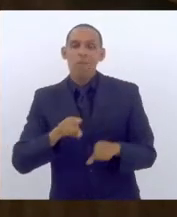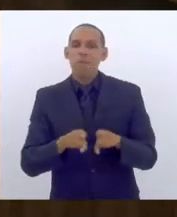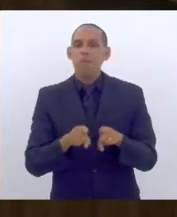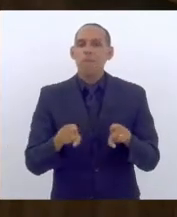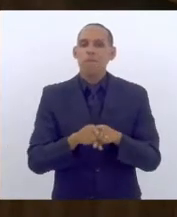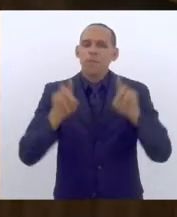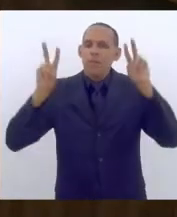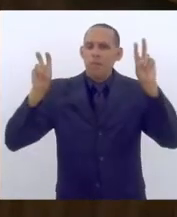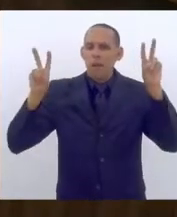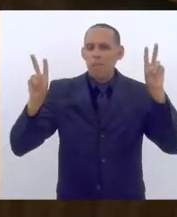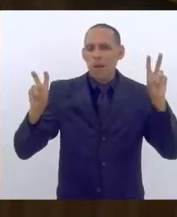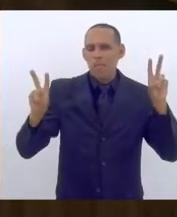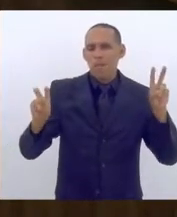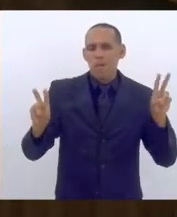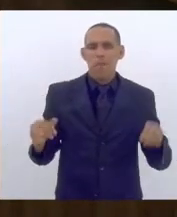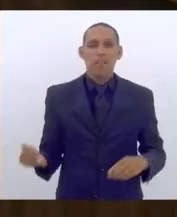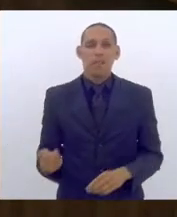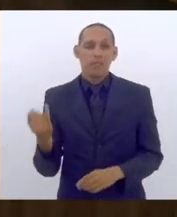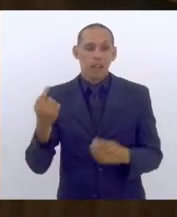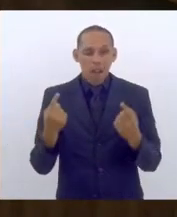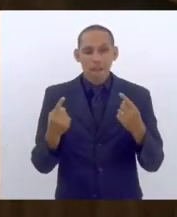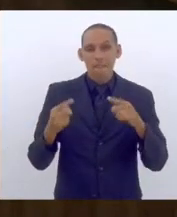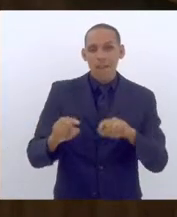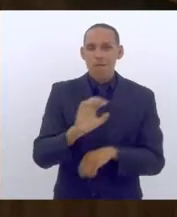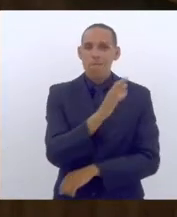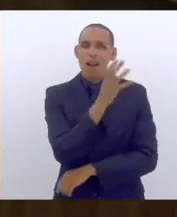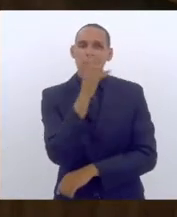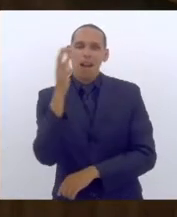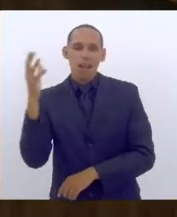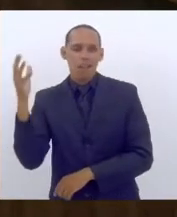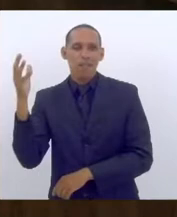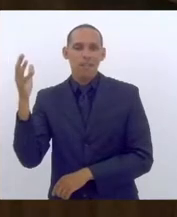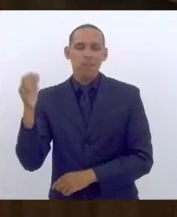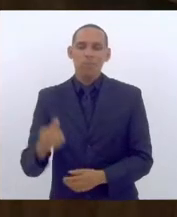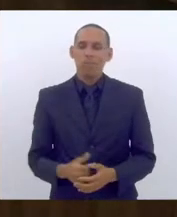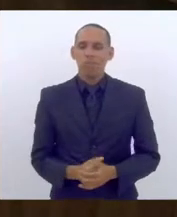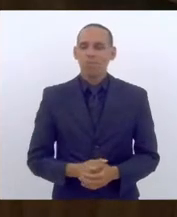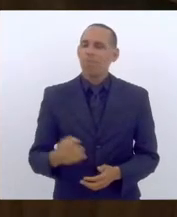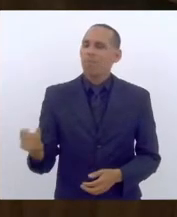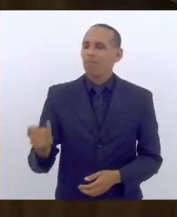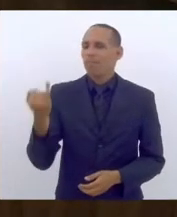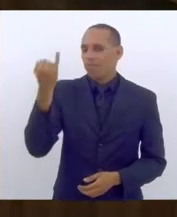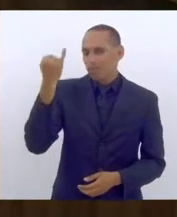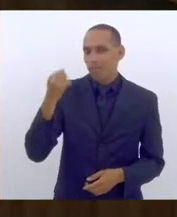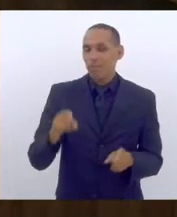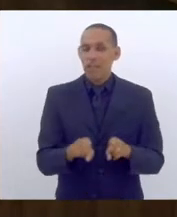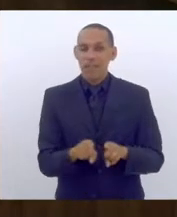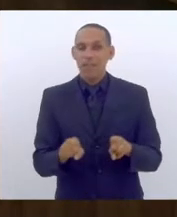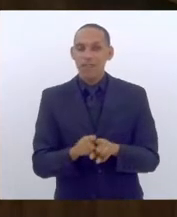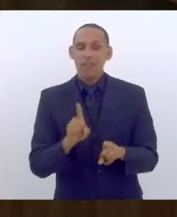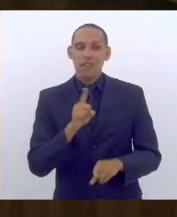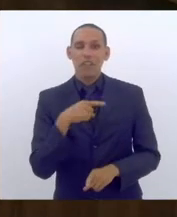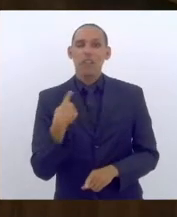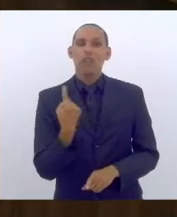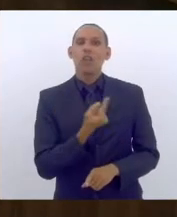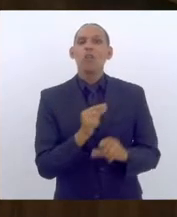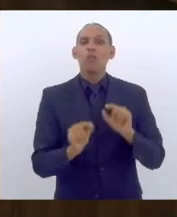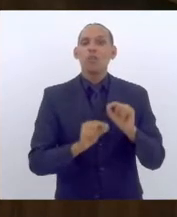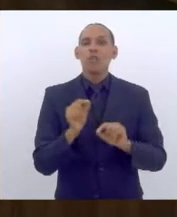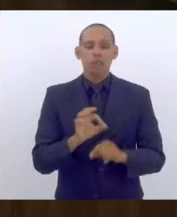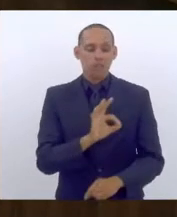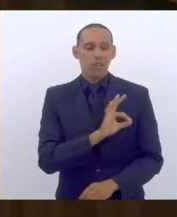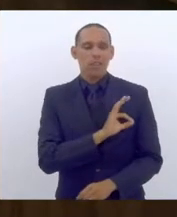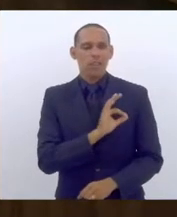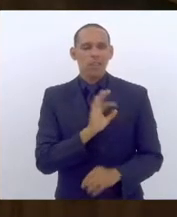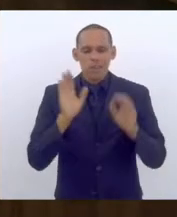de relevância que afetam o meio ambiente é fundamental que a gente possa ter uma